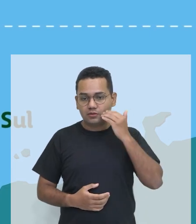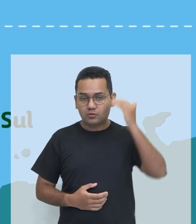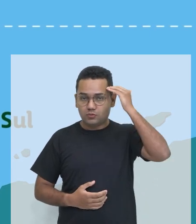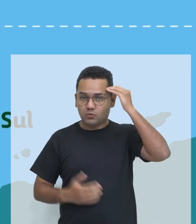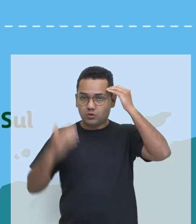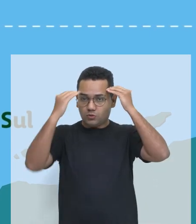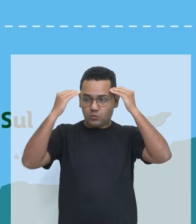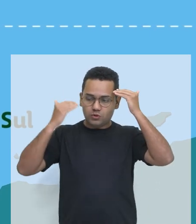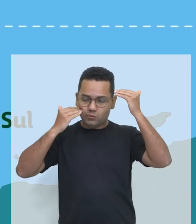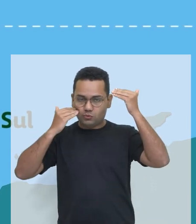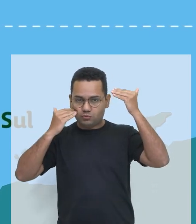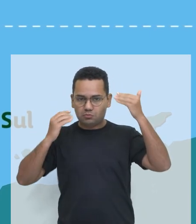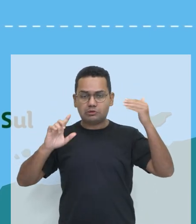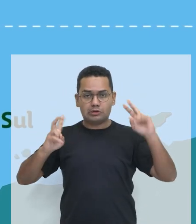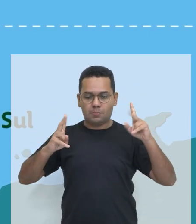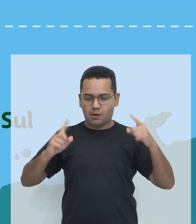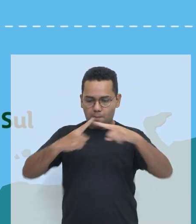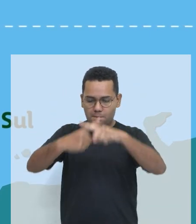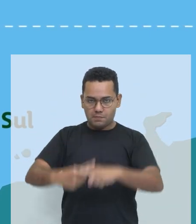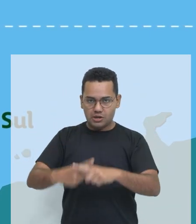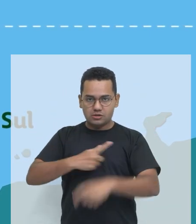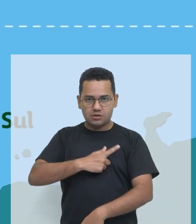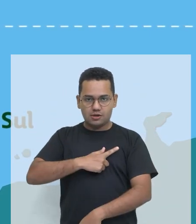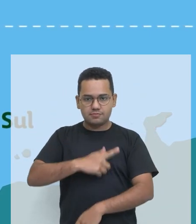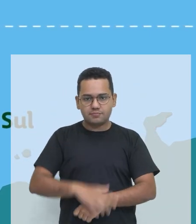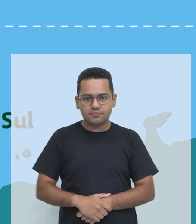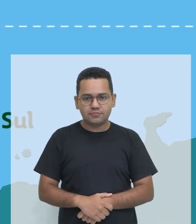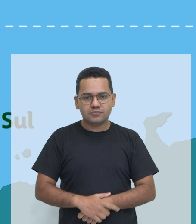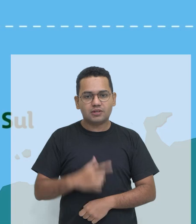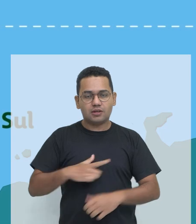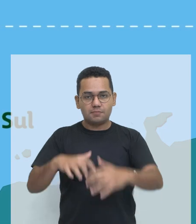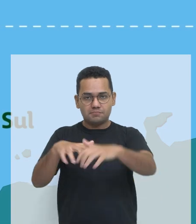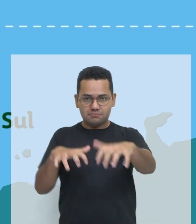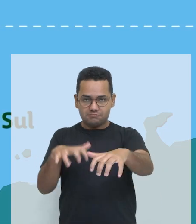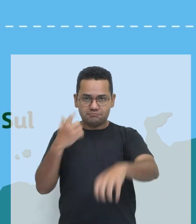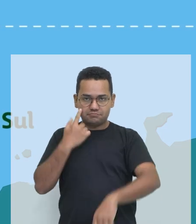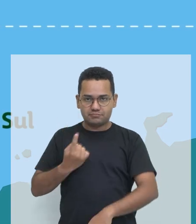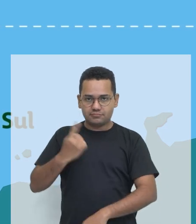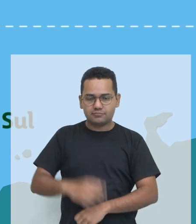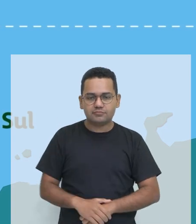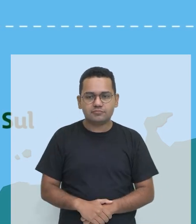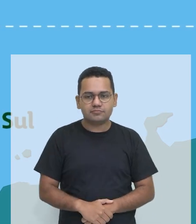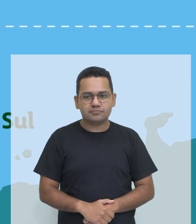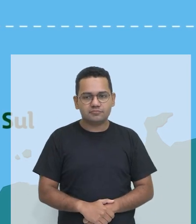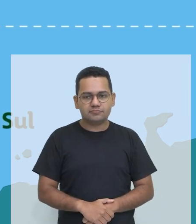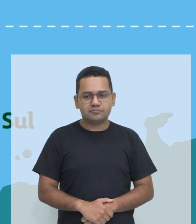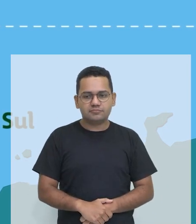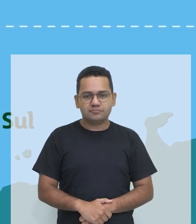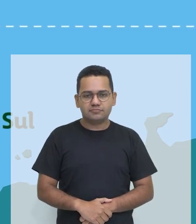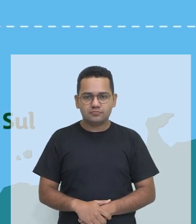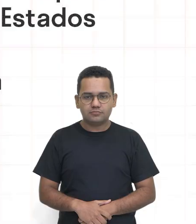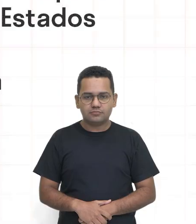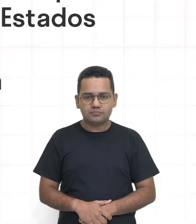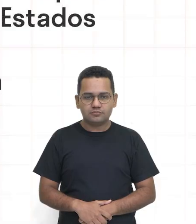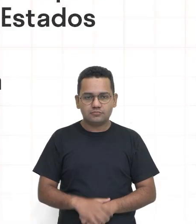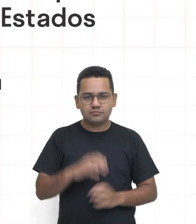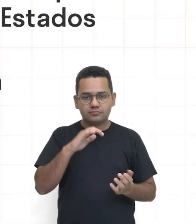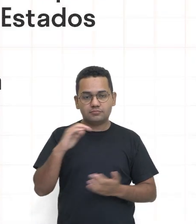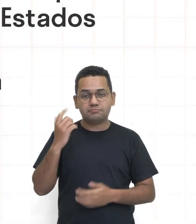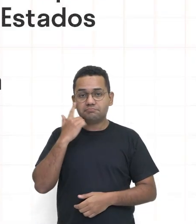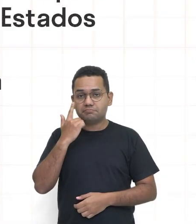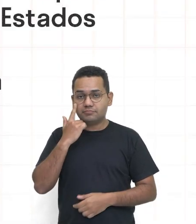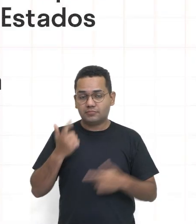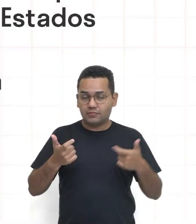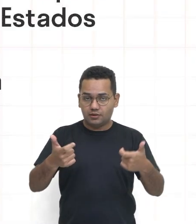Coreia do Sul, que estão em conflito, e houve ali a separação das duas Coreias. Vamos conhecer mais sobre a Guerra da Coreia. Guerra